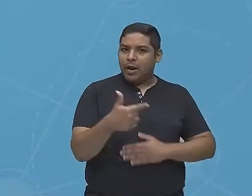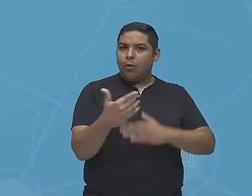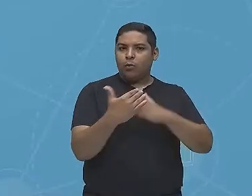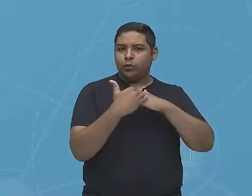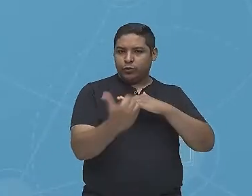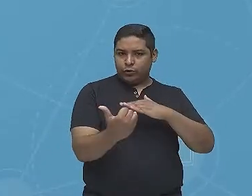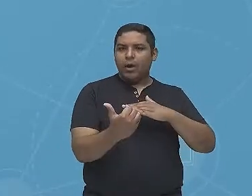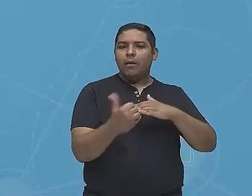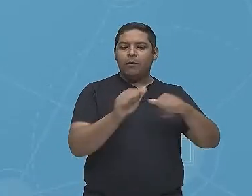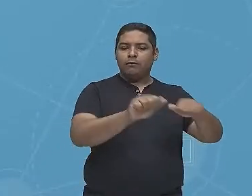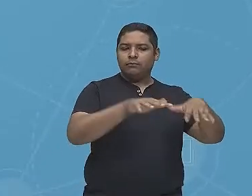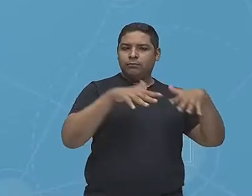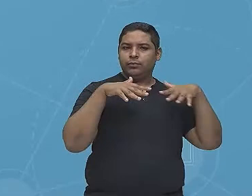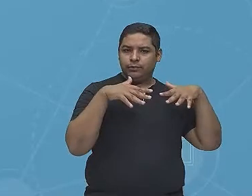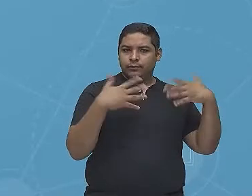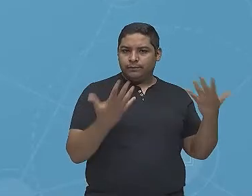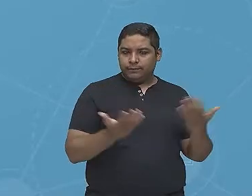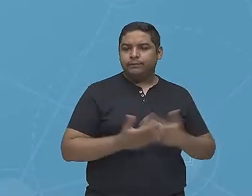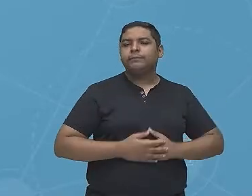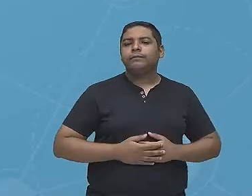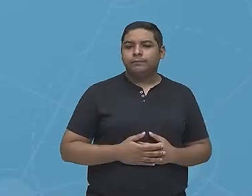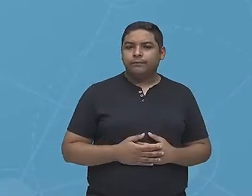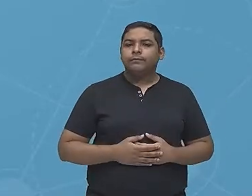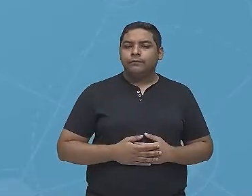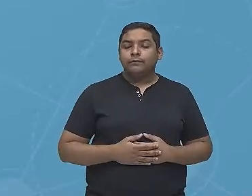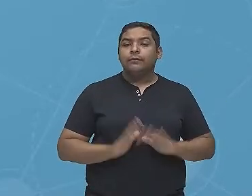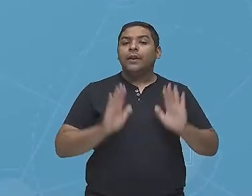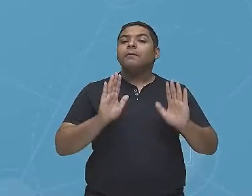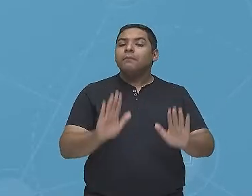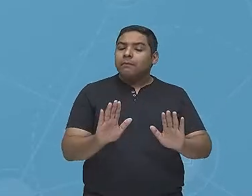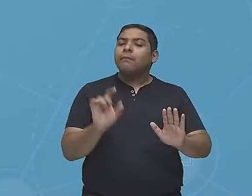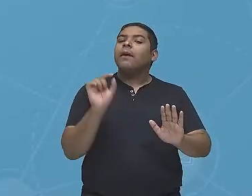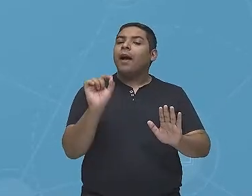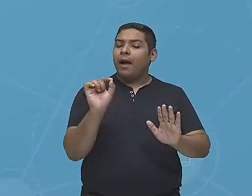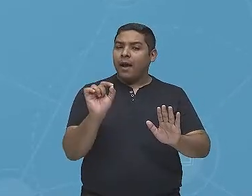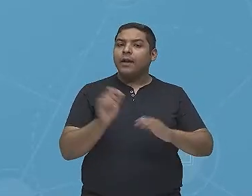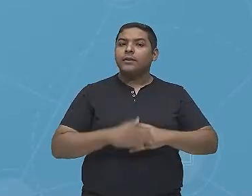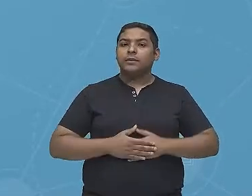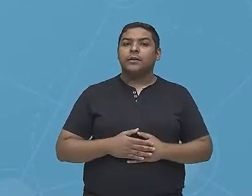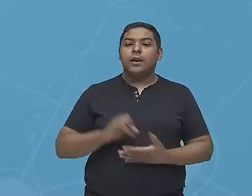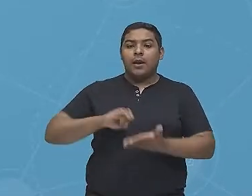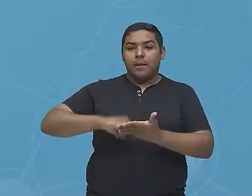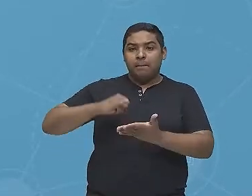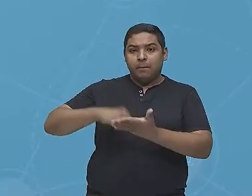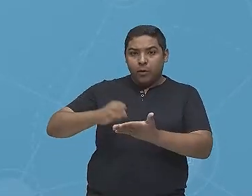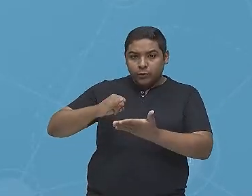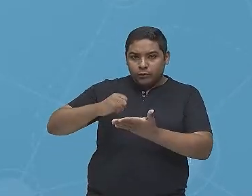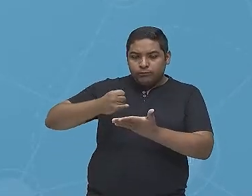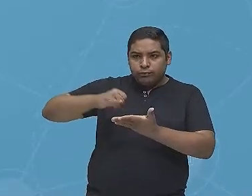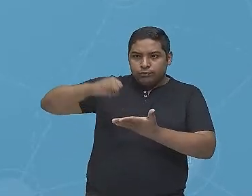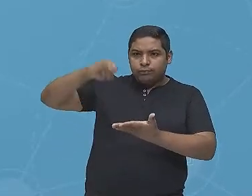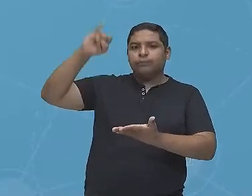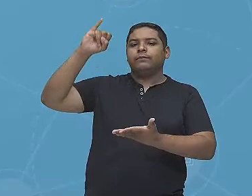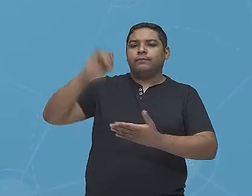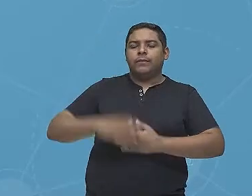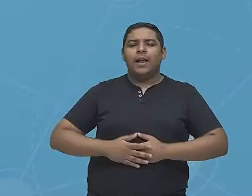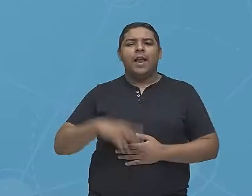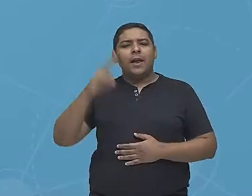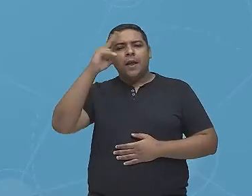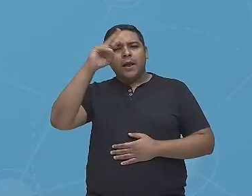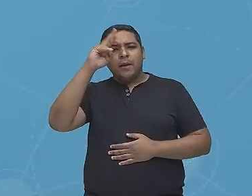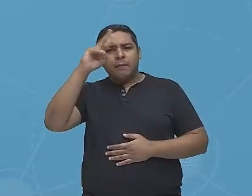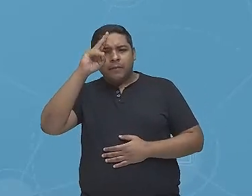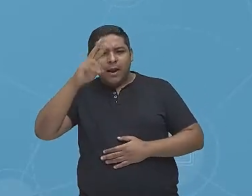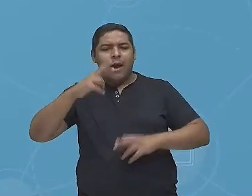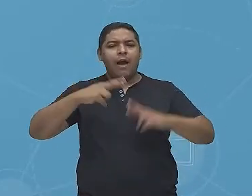eles fizeram? Poderiam ter feito algo de bom para o povo, mas eles aumentaram os impostos. Então é importante que vocês lembrem desse momento, para que